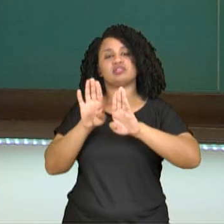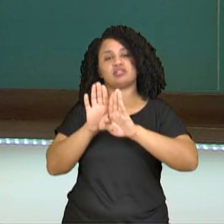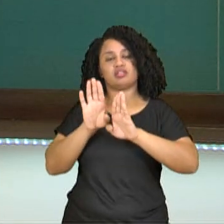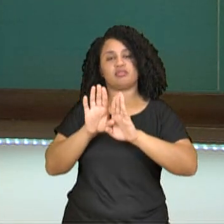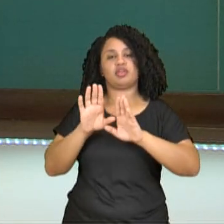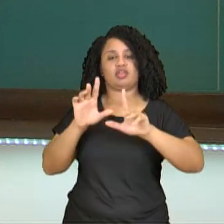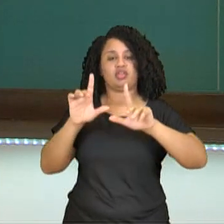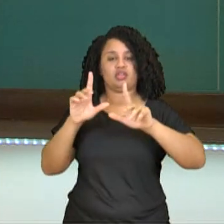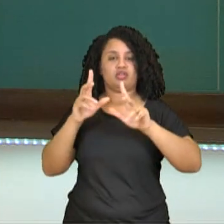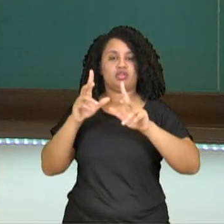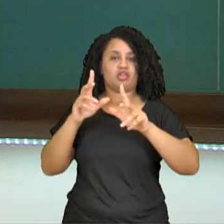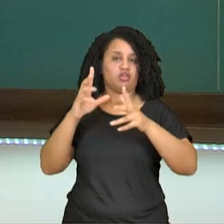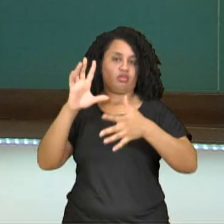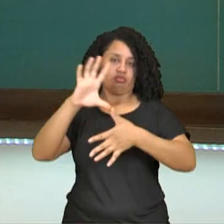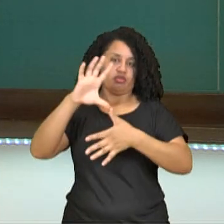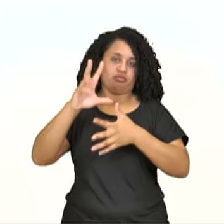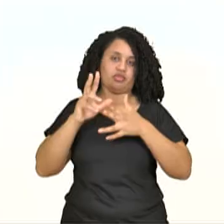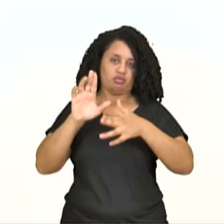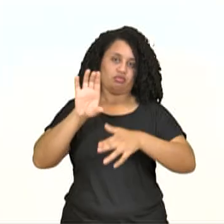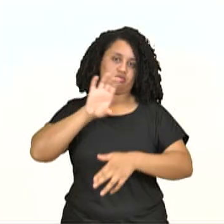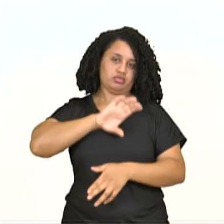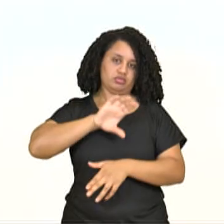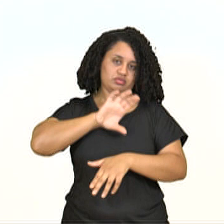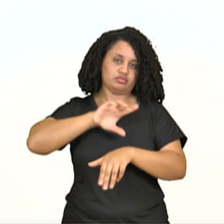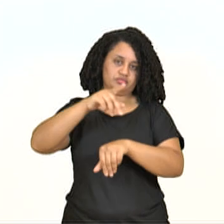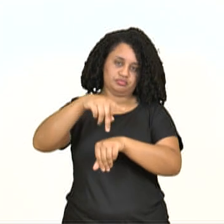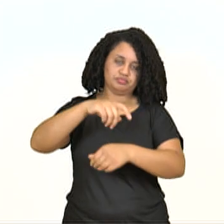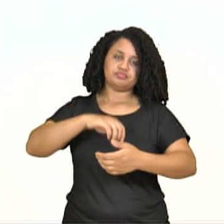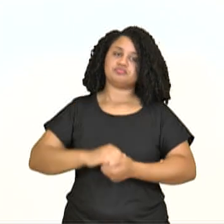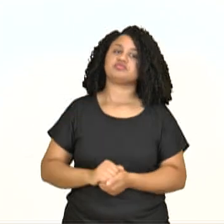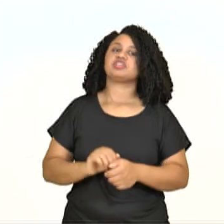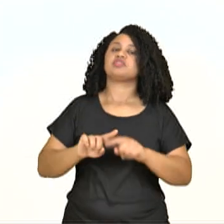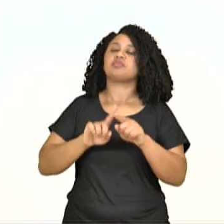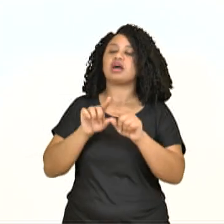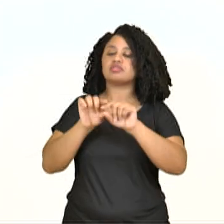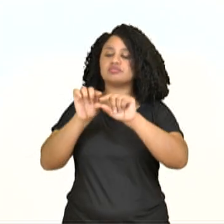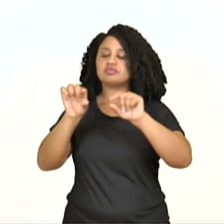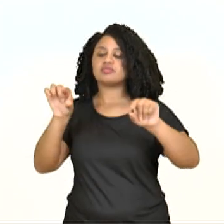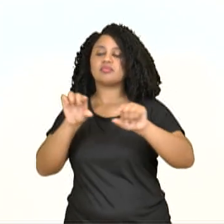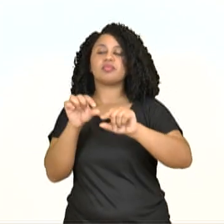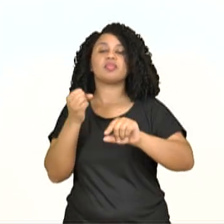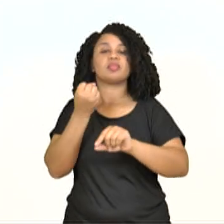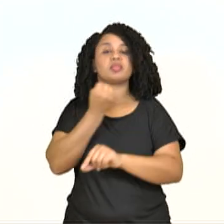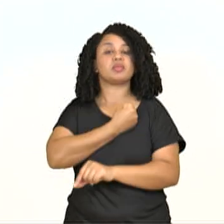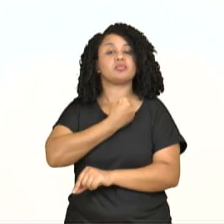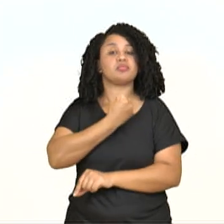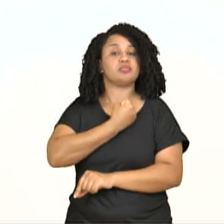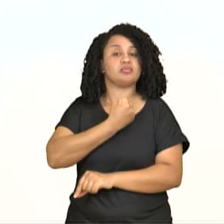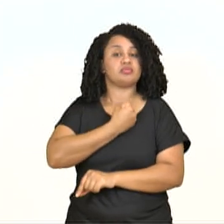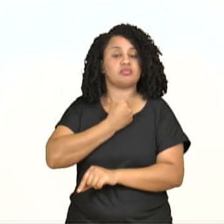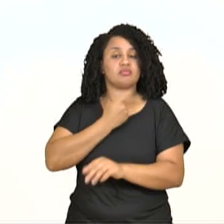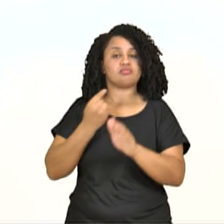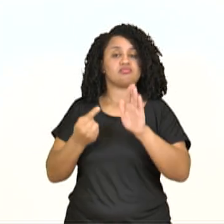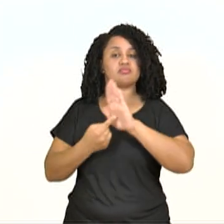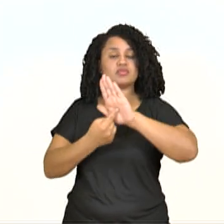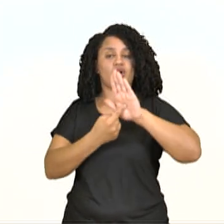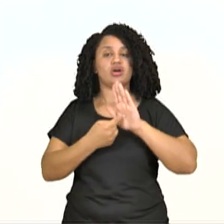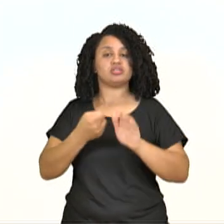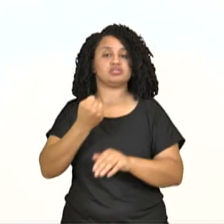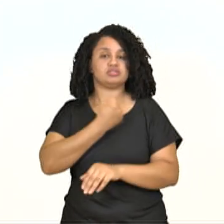mesma localidade Portugal, porém com uma escala numérica, ou seja, uma